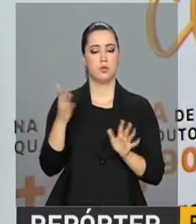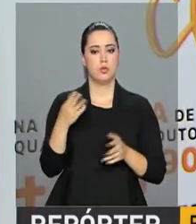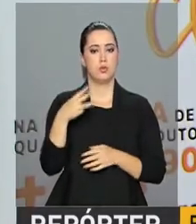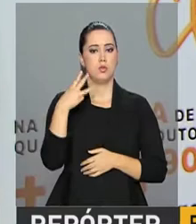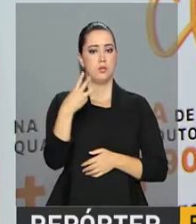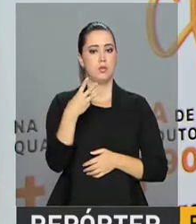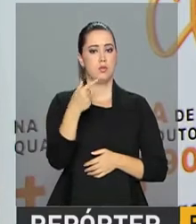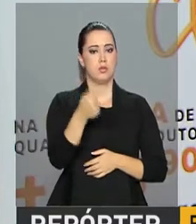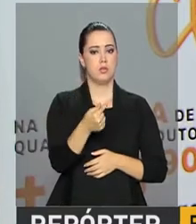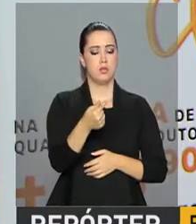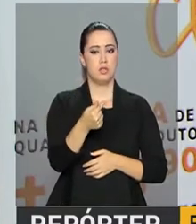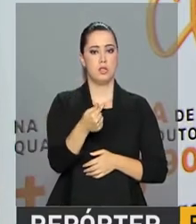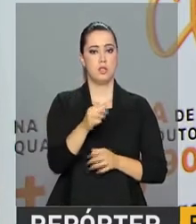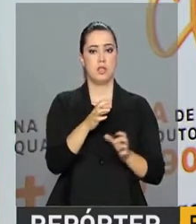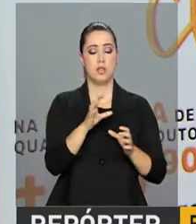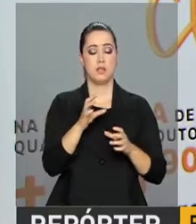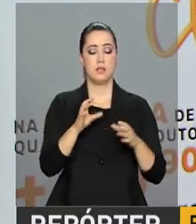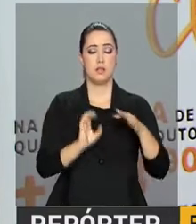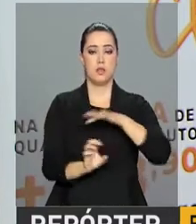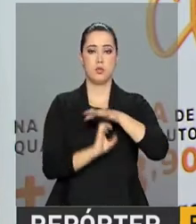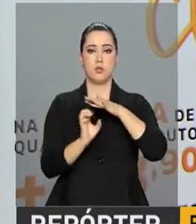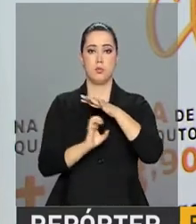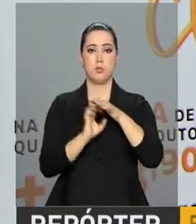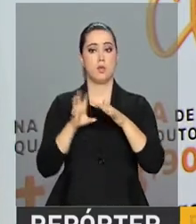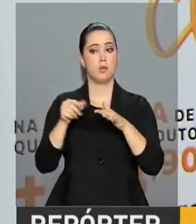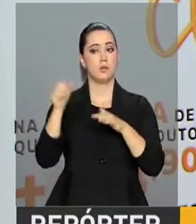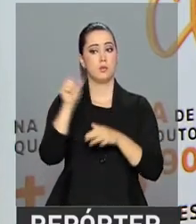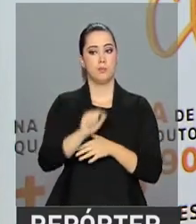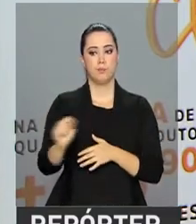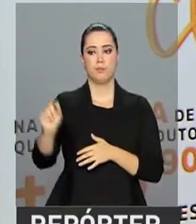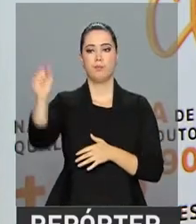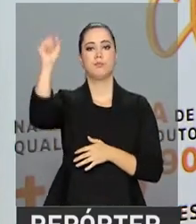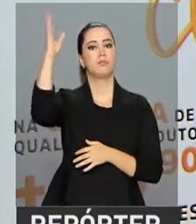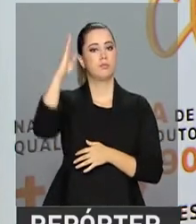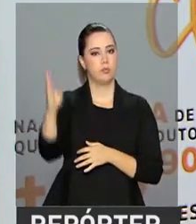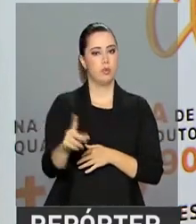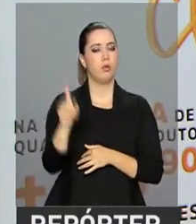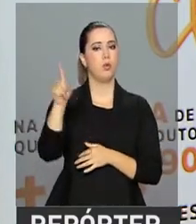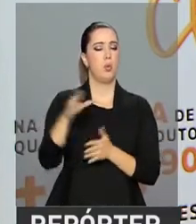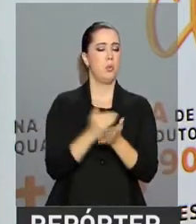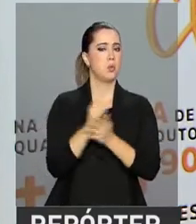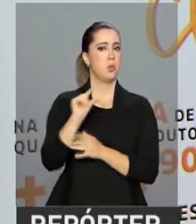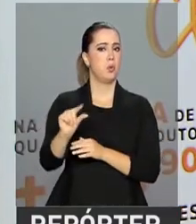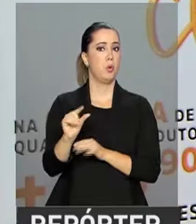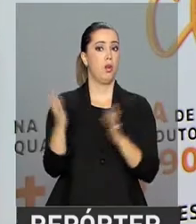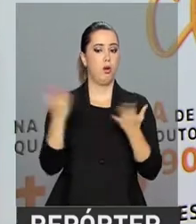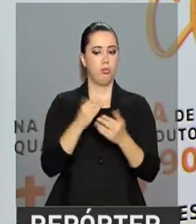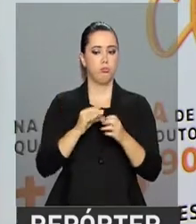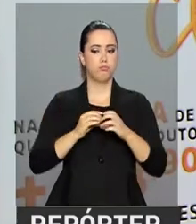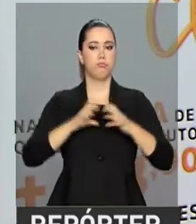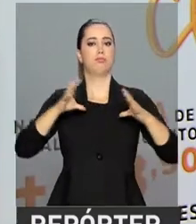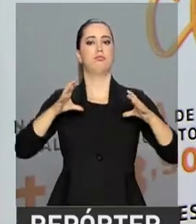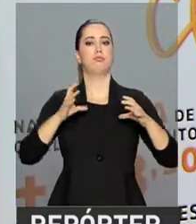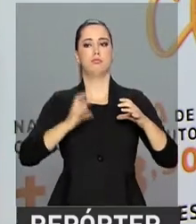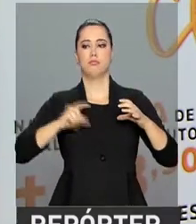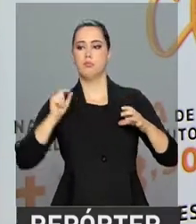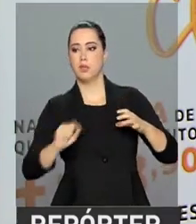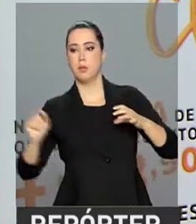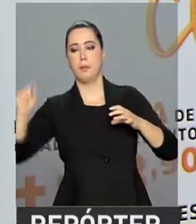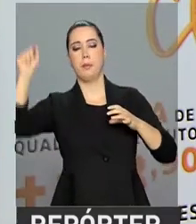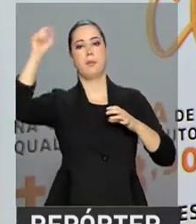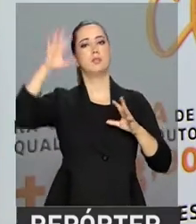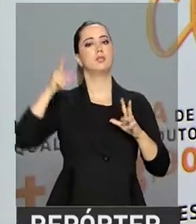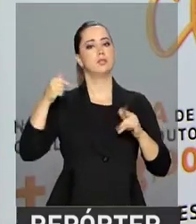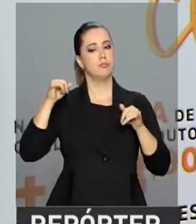37 operações aí a nível brasil então foi realmente o negócio que começou pequeno hoje já tem uma já